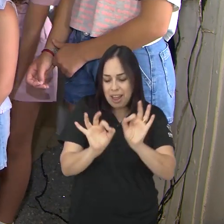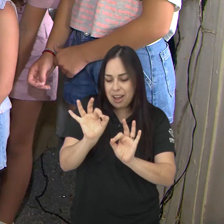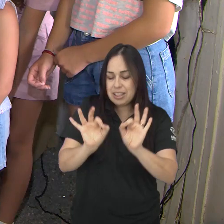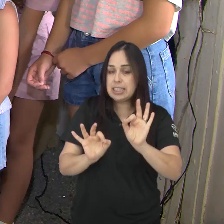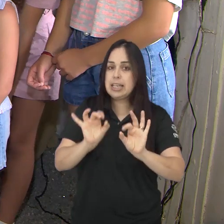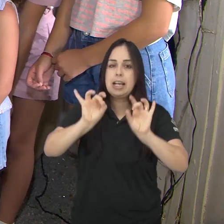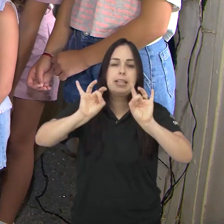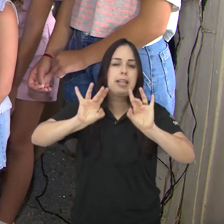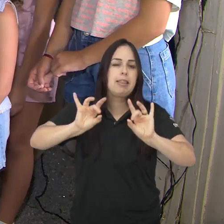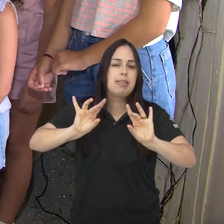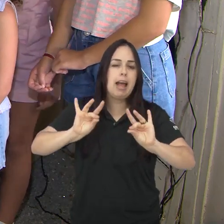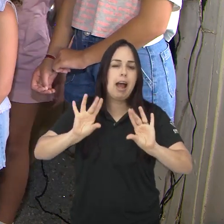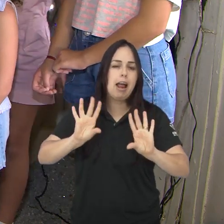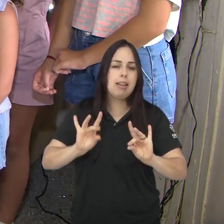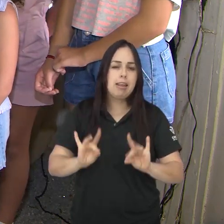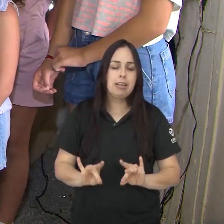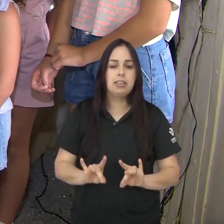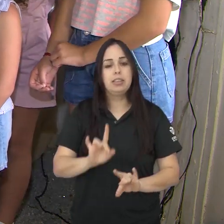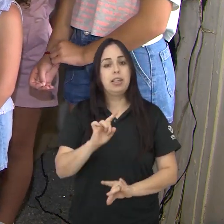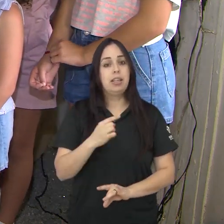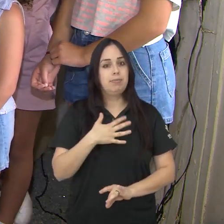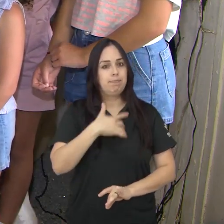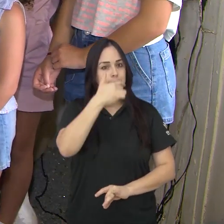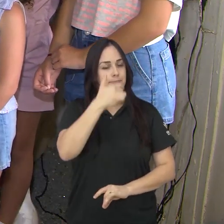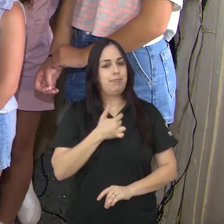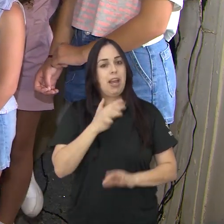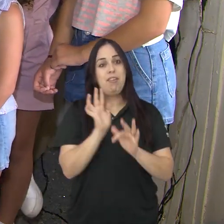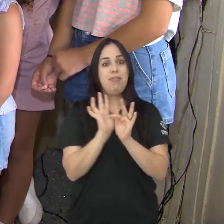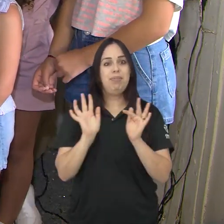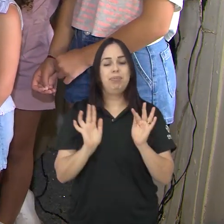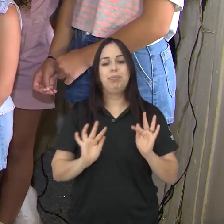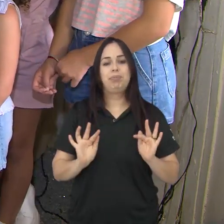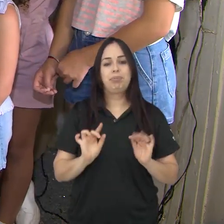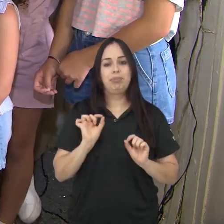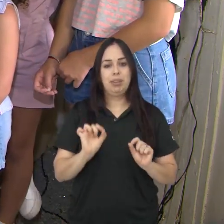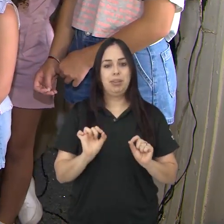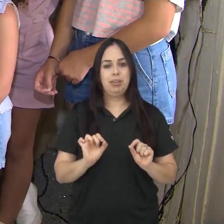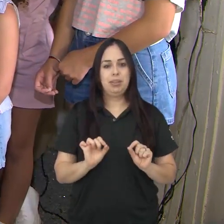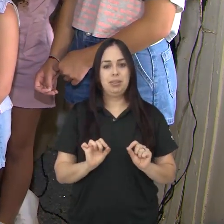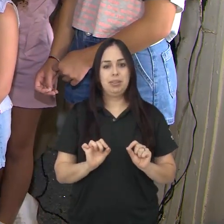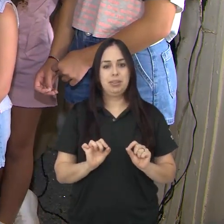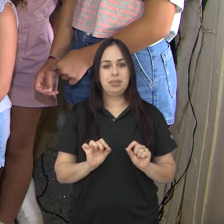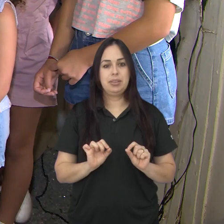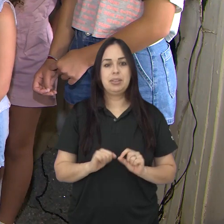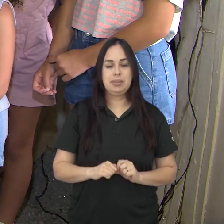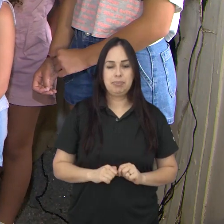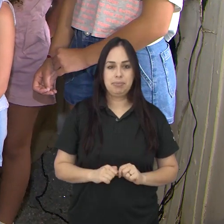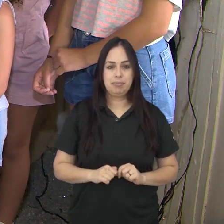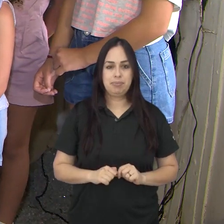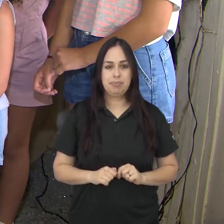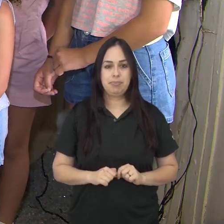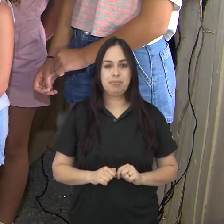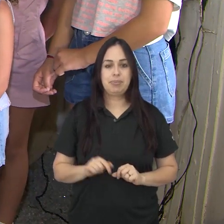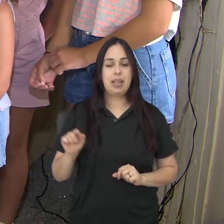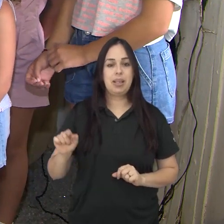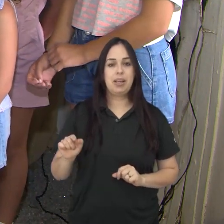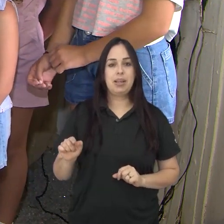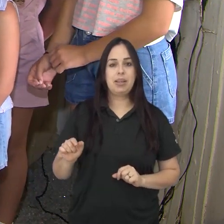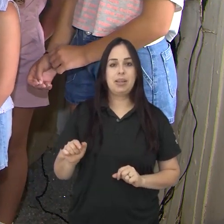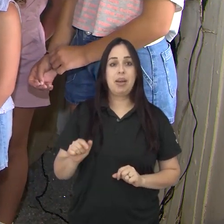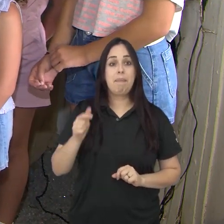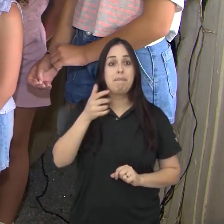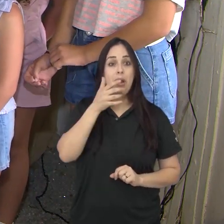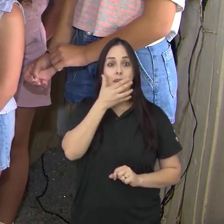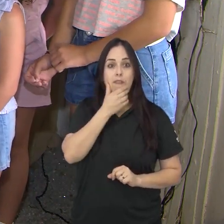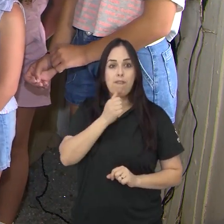junto cada detalhe do presépio. E eu tive a felicidade, que meus primos não ouçam, de